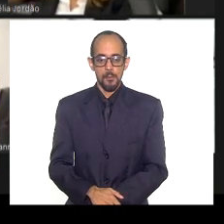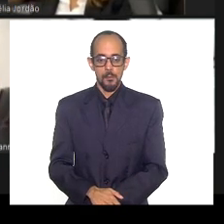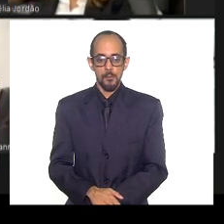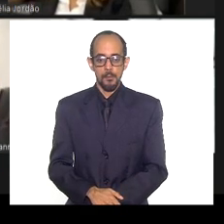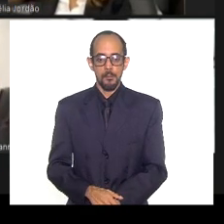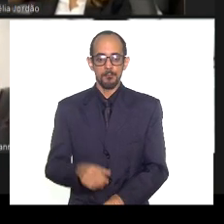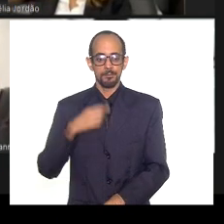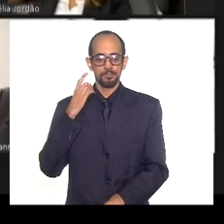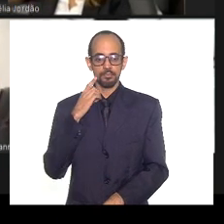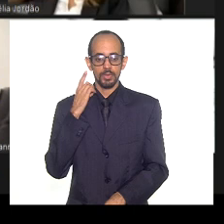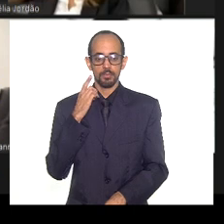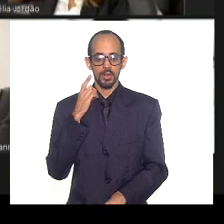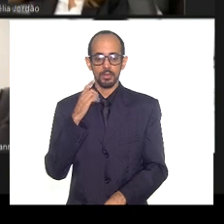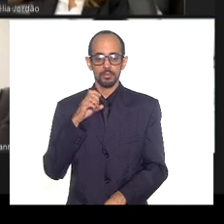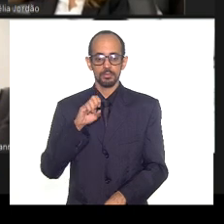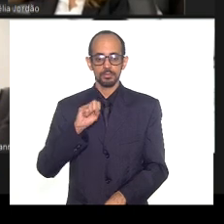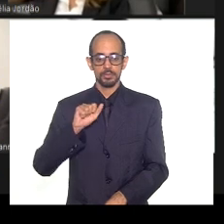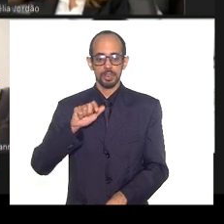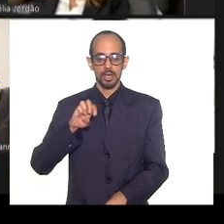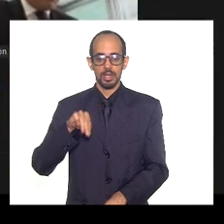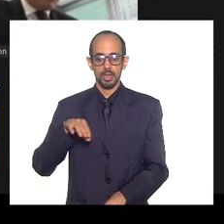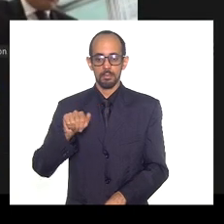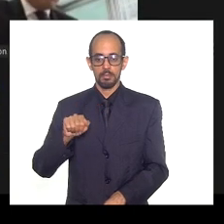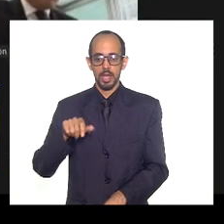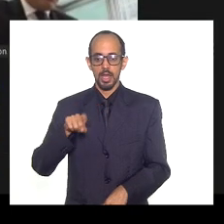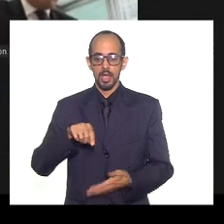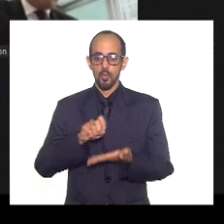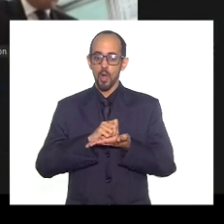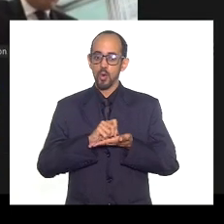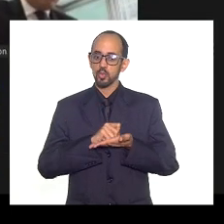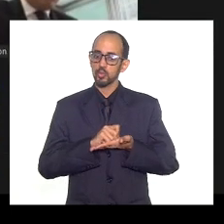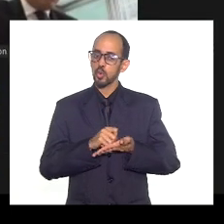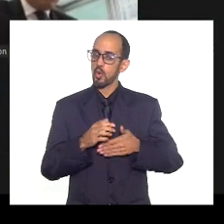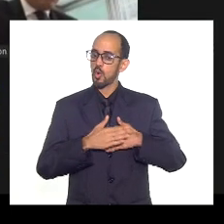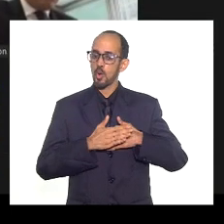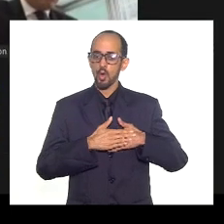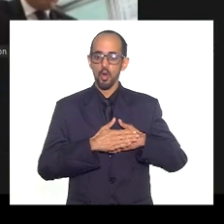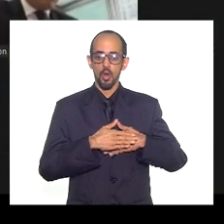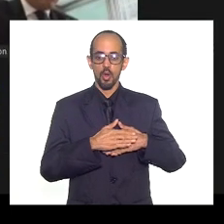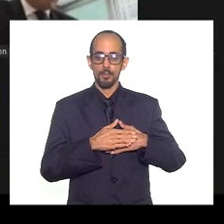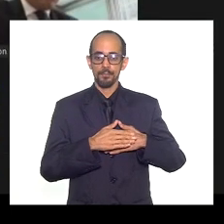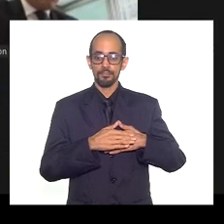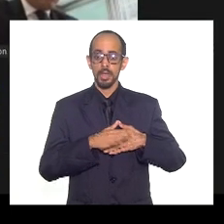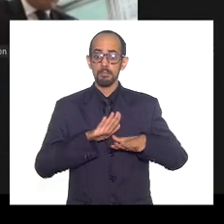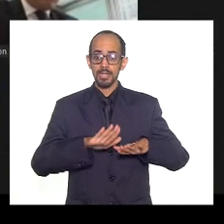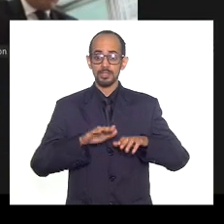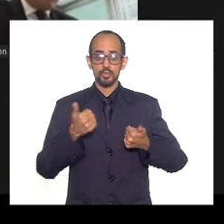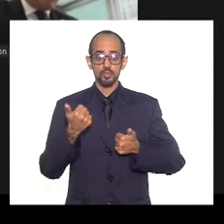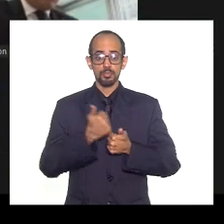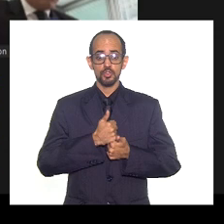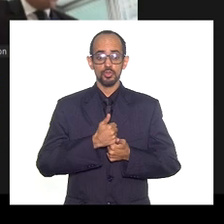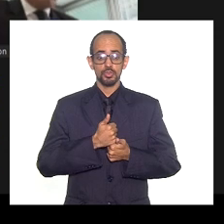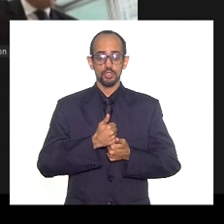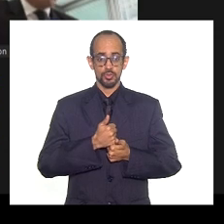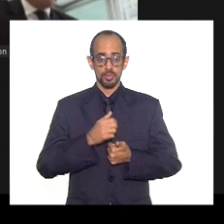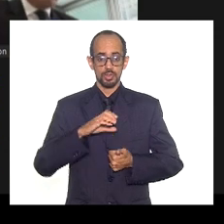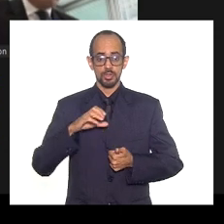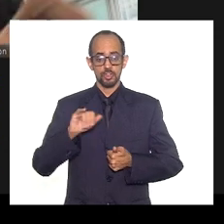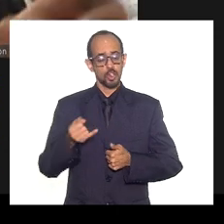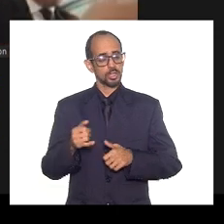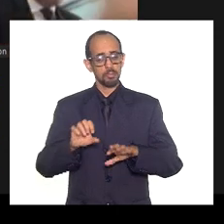Deputado Coronel Salema. Autor do projeto. Perdão. Mas tem a substitutivo já da CJ. Mas não tem problema,